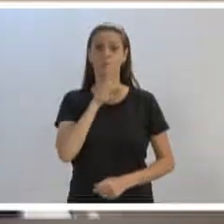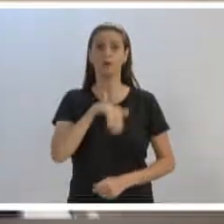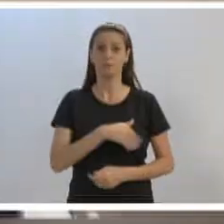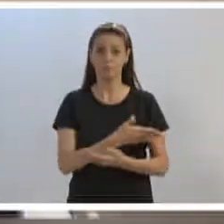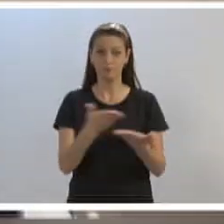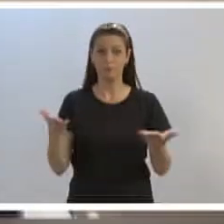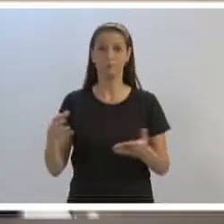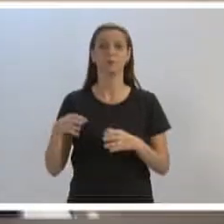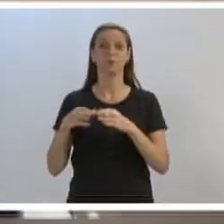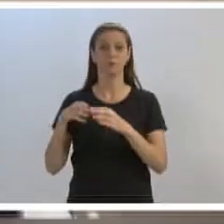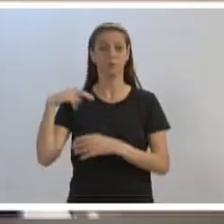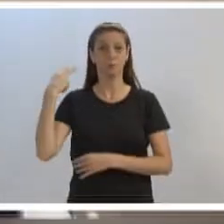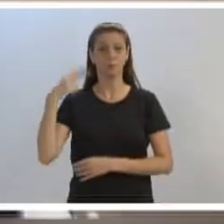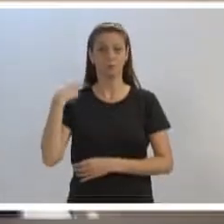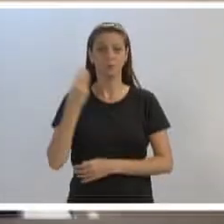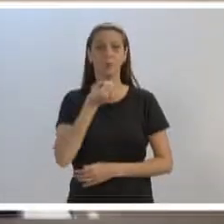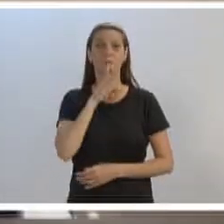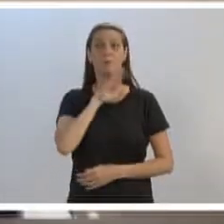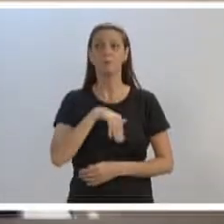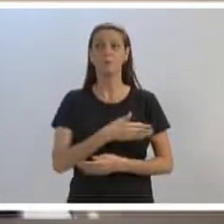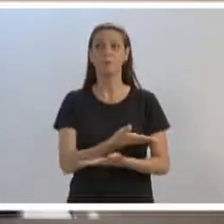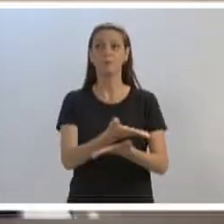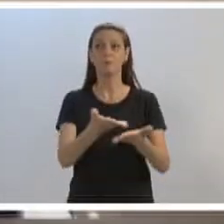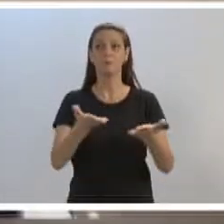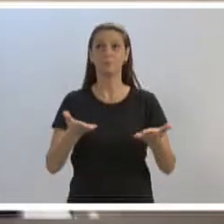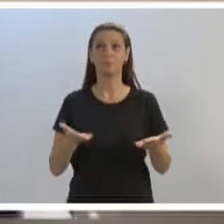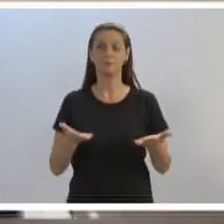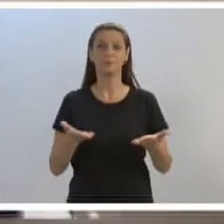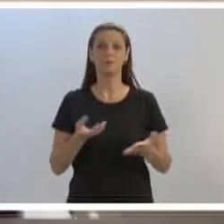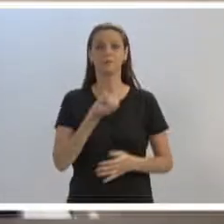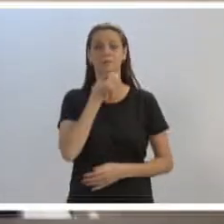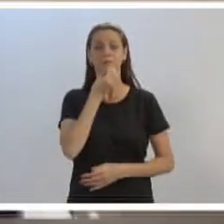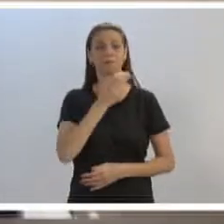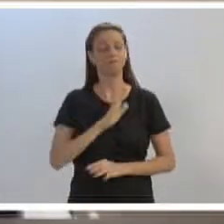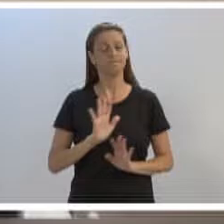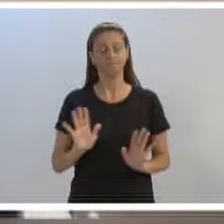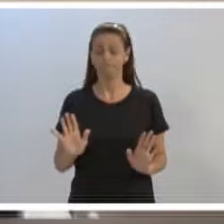senhores vereadores. Boa tarde. Bom,